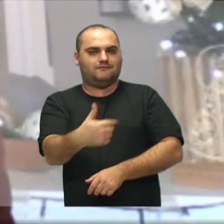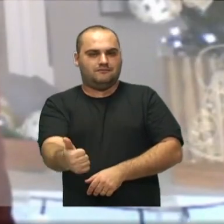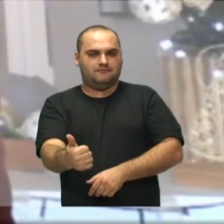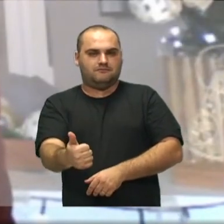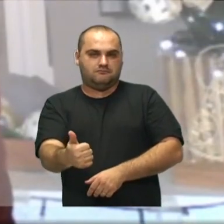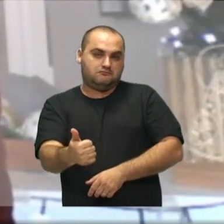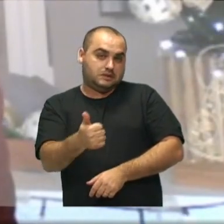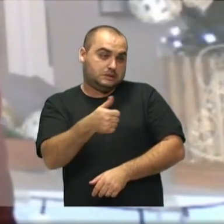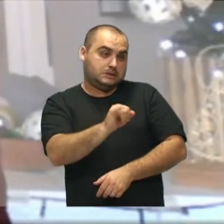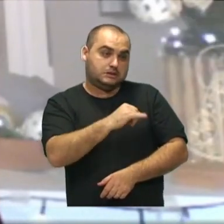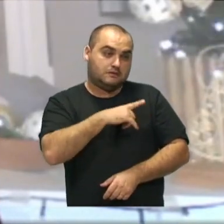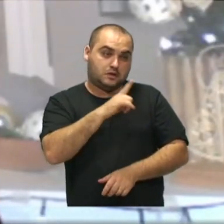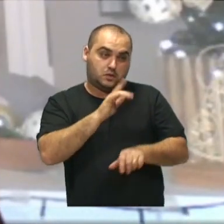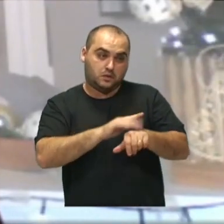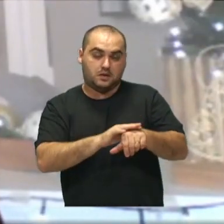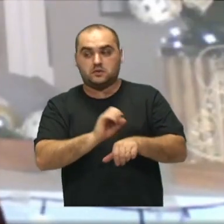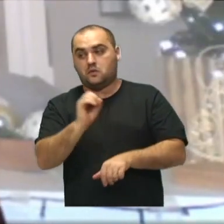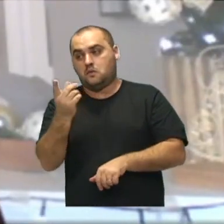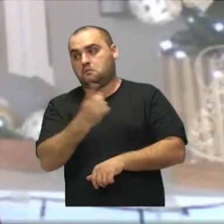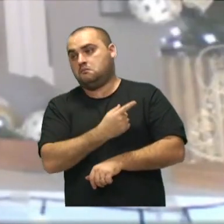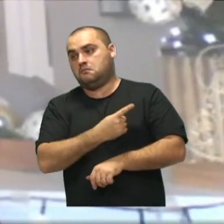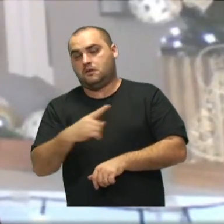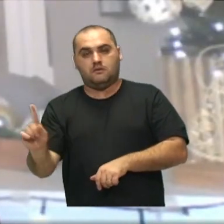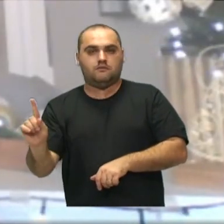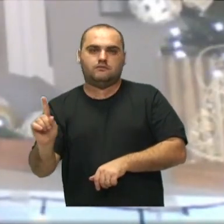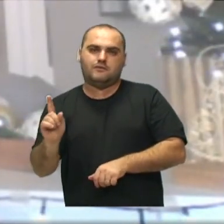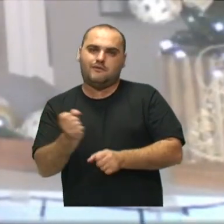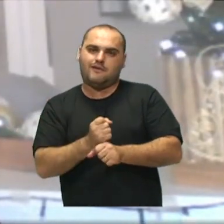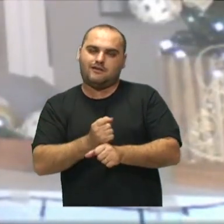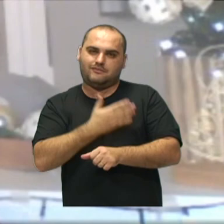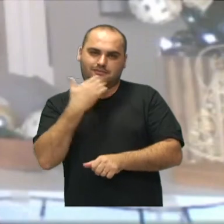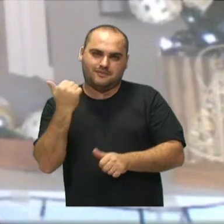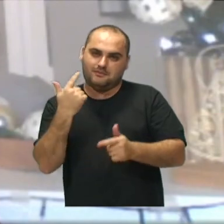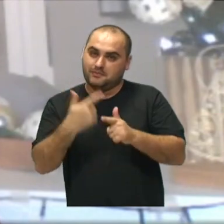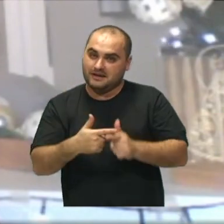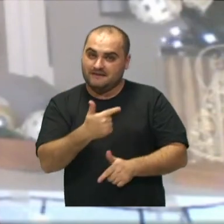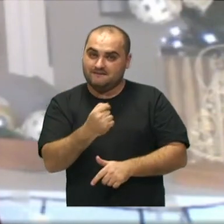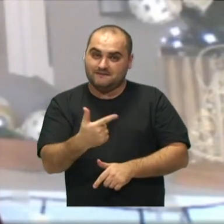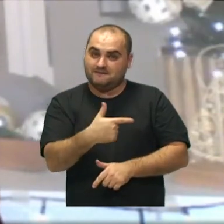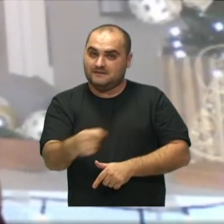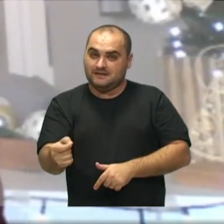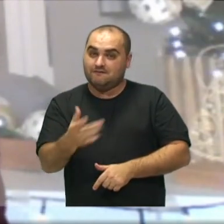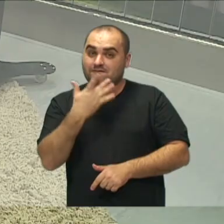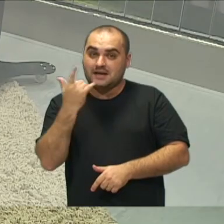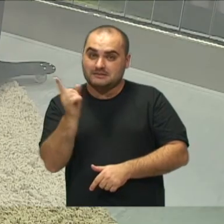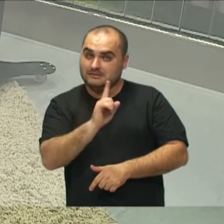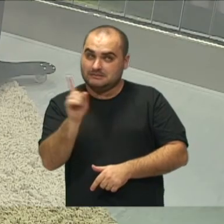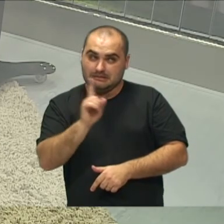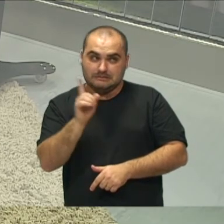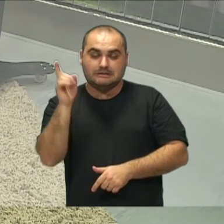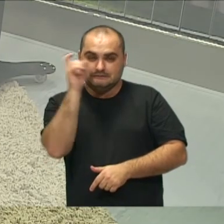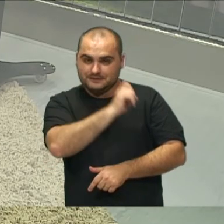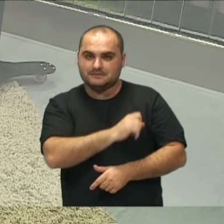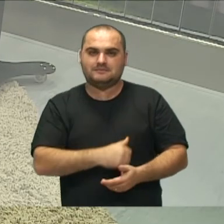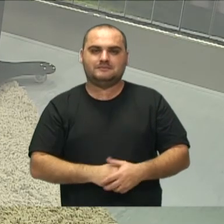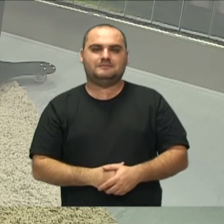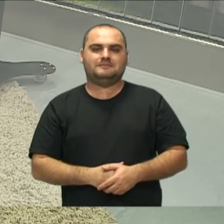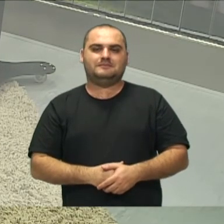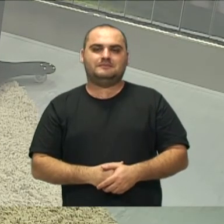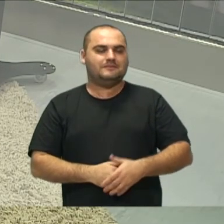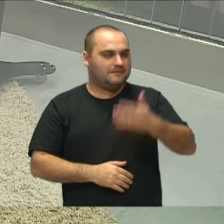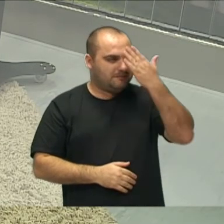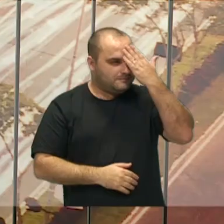pandemia ou sem pandemia, a gente consiga fazer um ano melhor, porque esse aí não foi nem um pouquinho fácil. Obrigada, Margarete. Até logo. Eu que